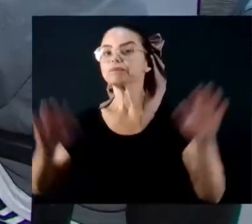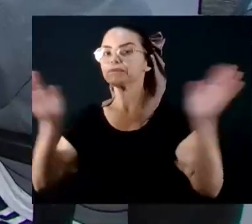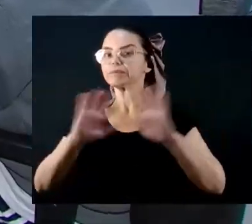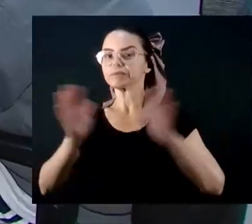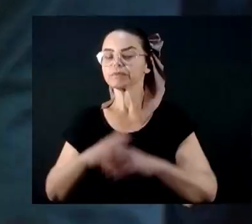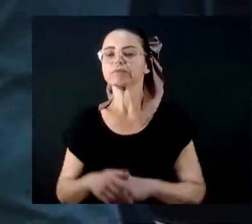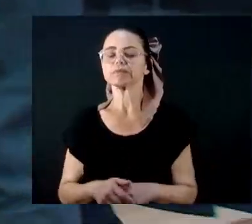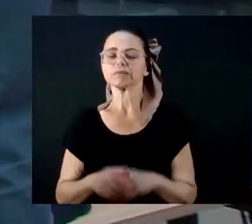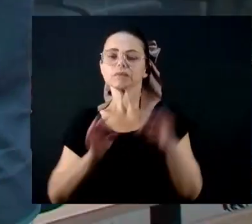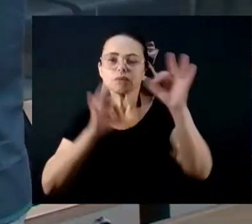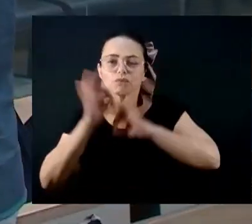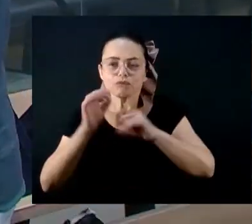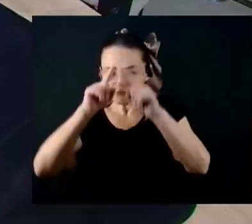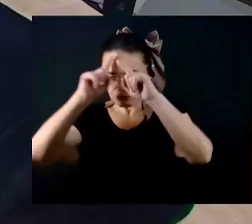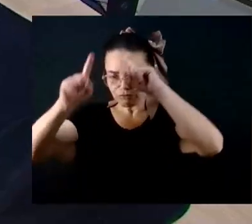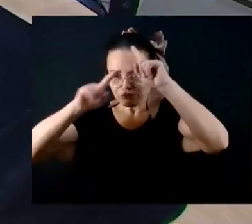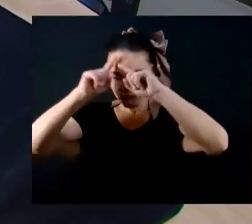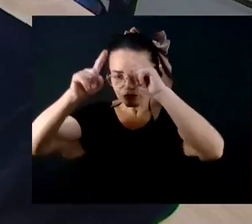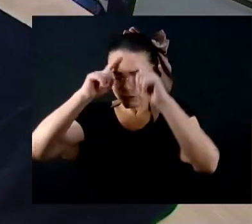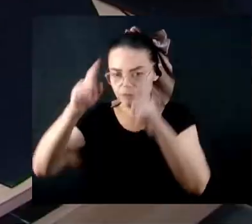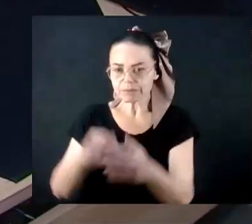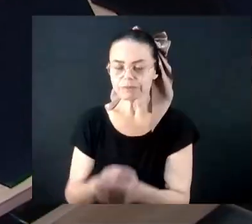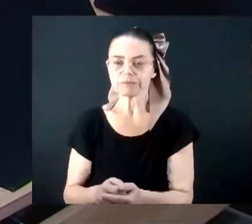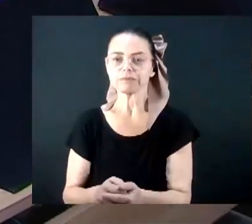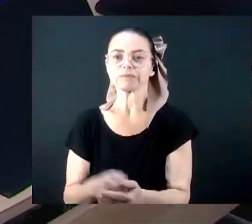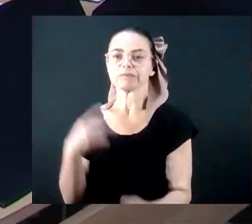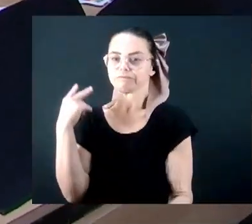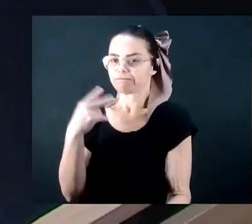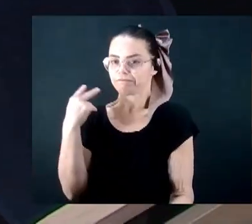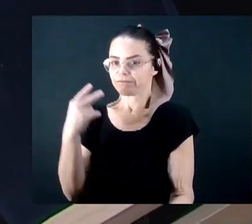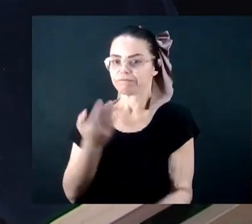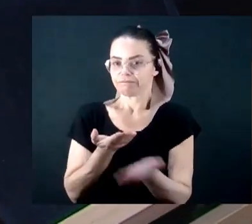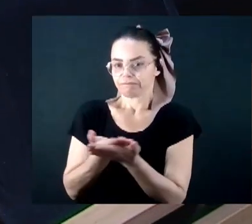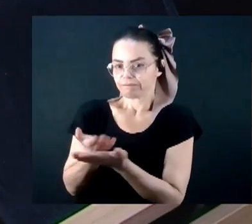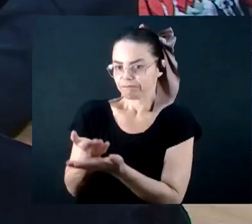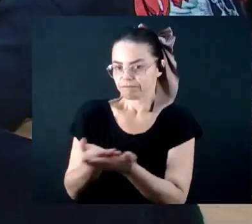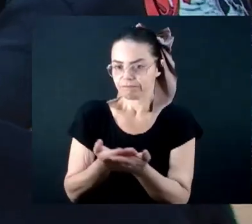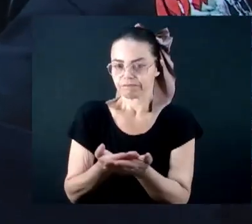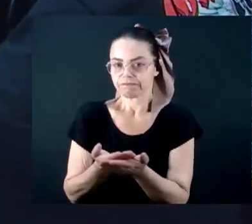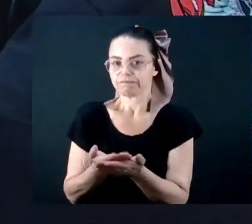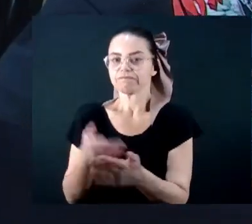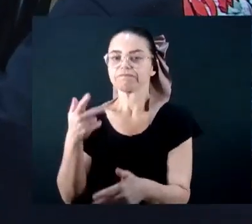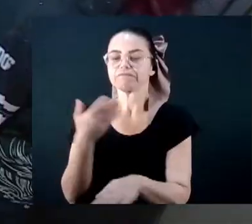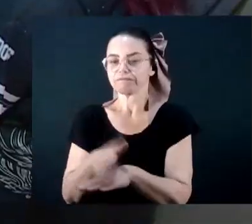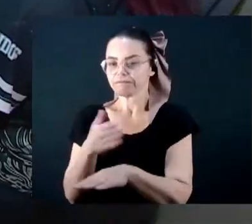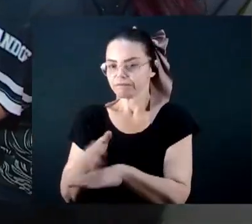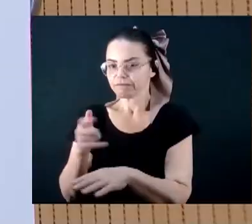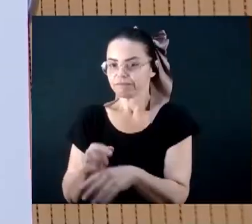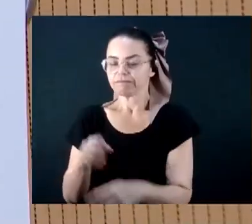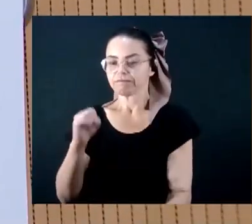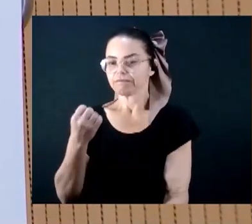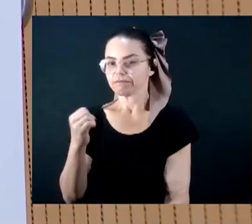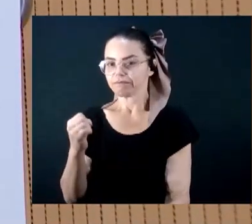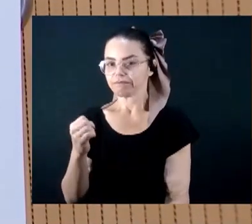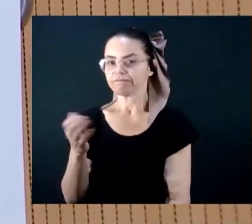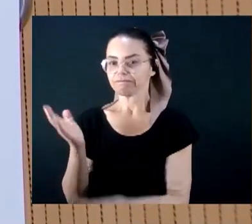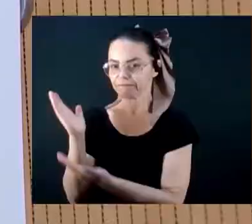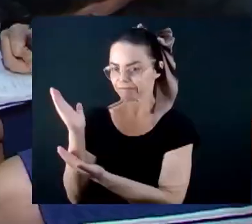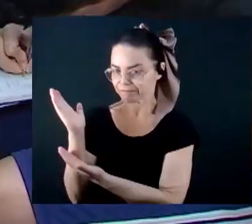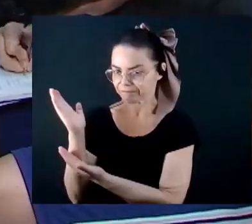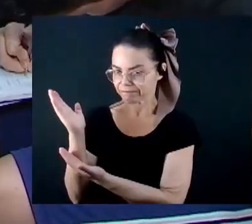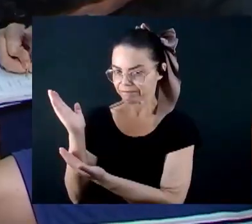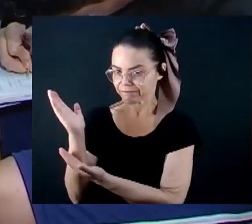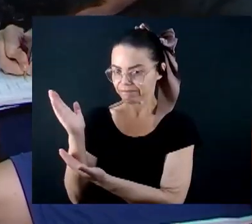Formatar as ideias trazidas pelos vereadores estudantes que fazem parte da 8ª edição do Parlamento